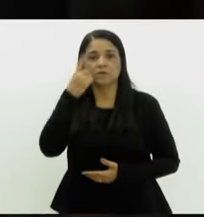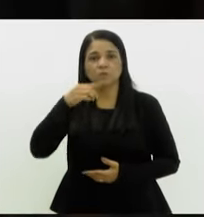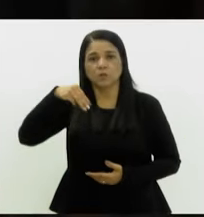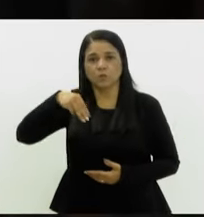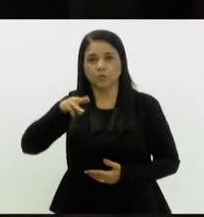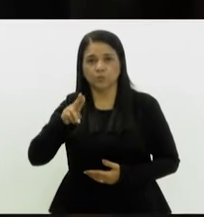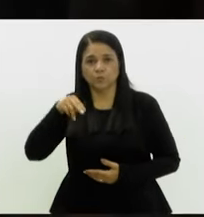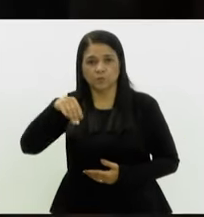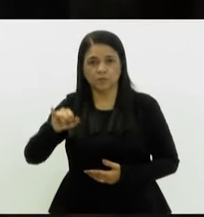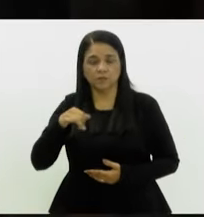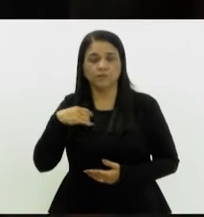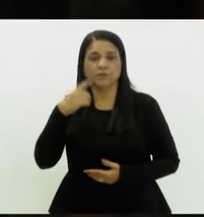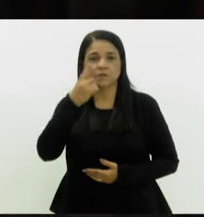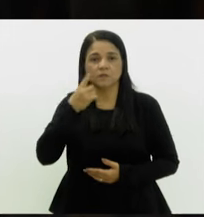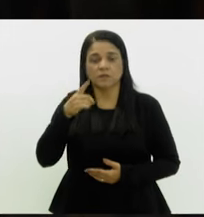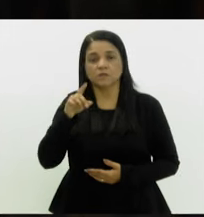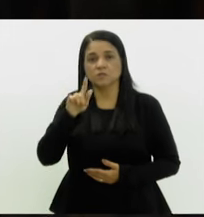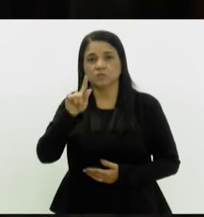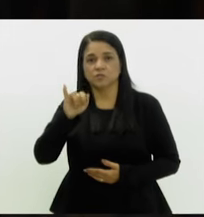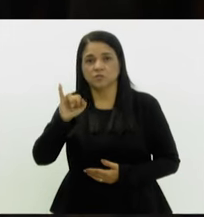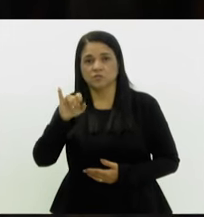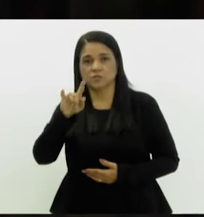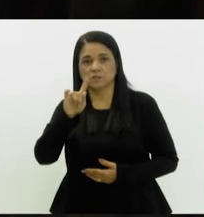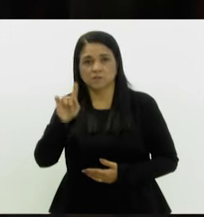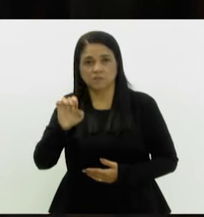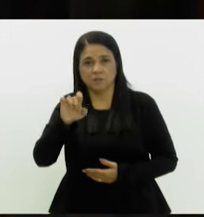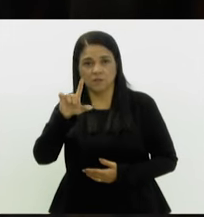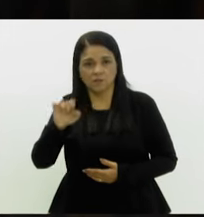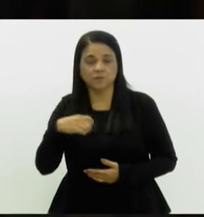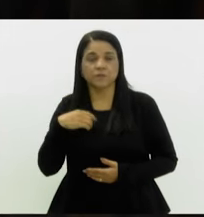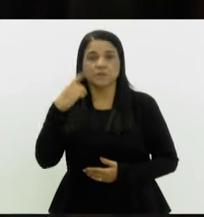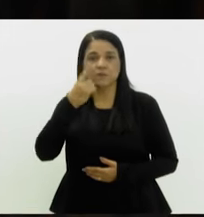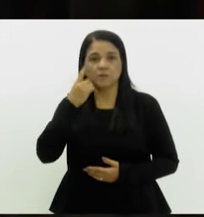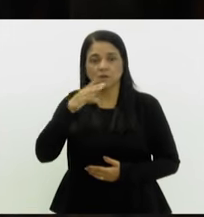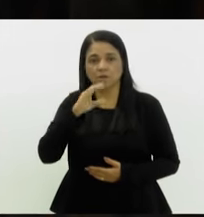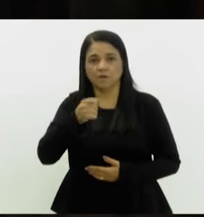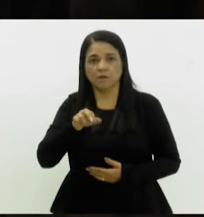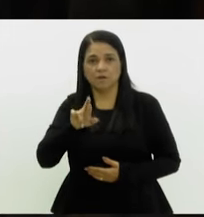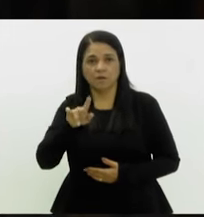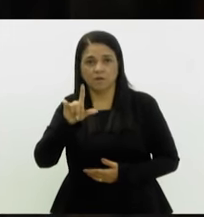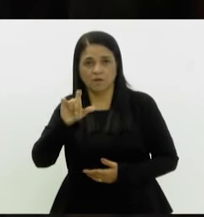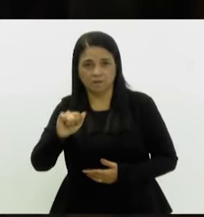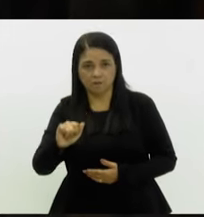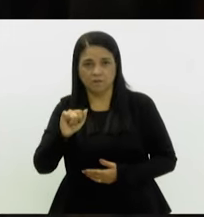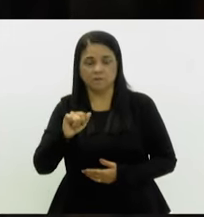Deputada Gisele Monteiro. Deputada Carla Machado.